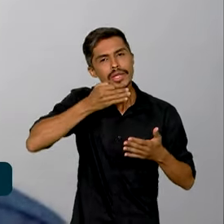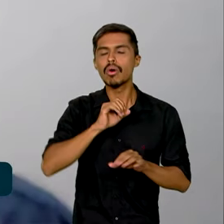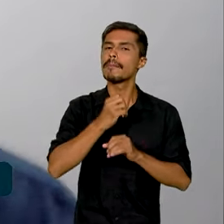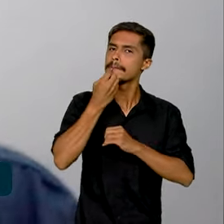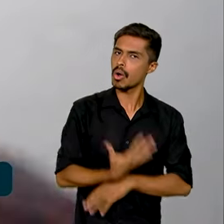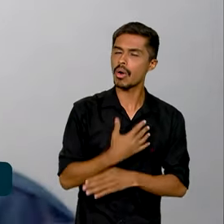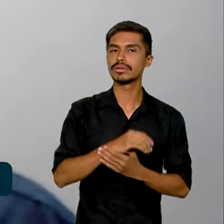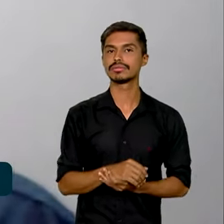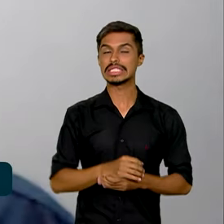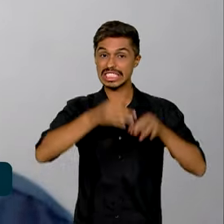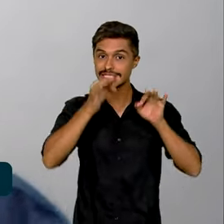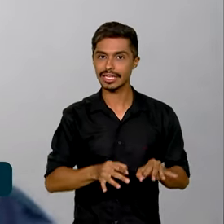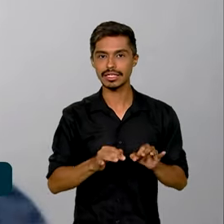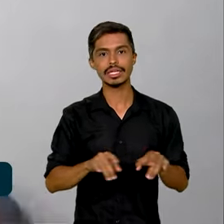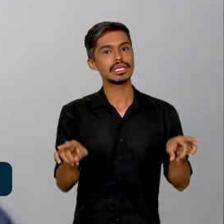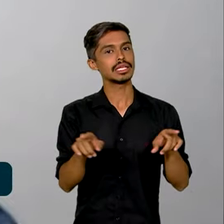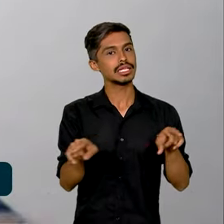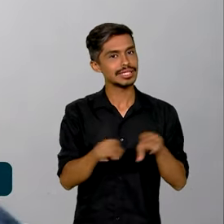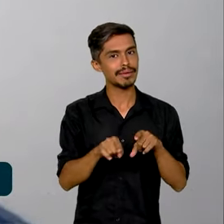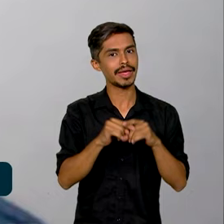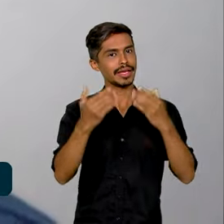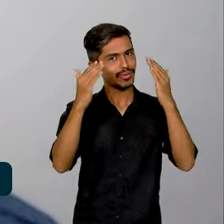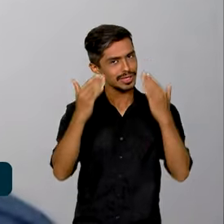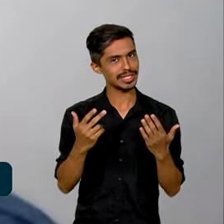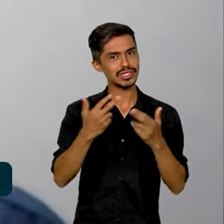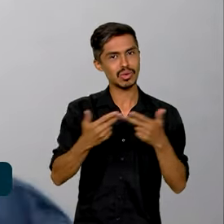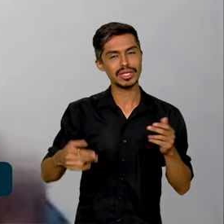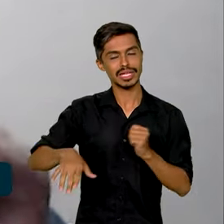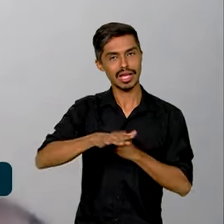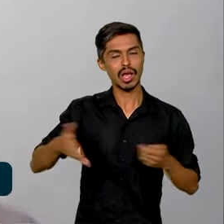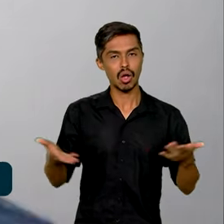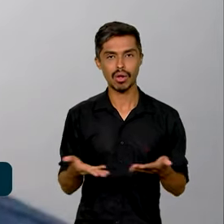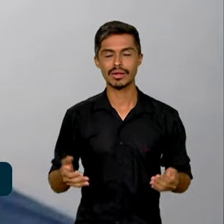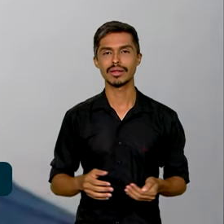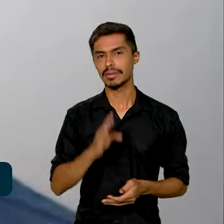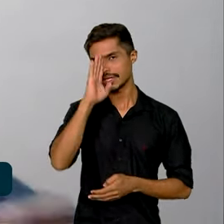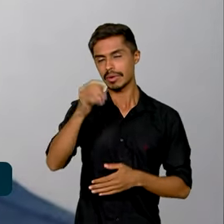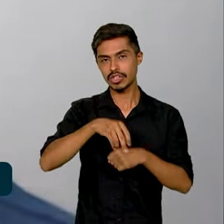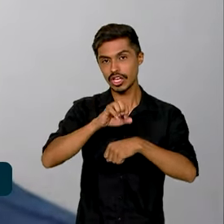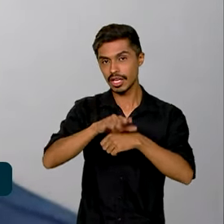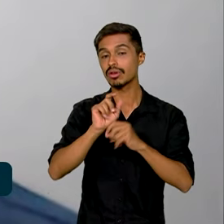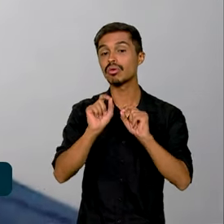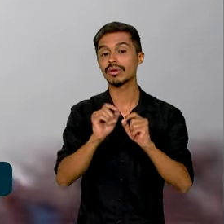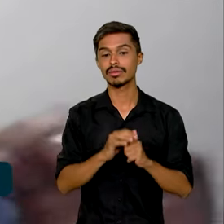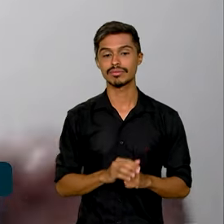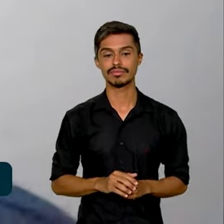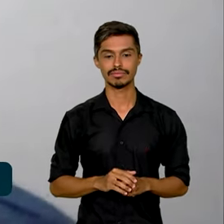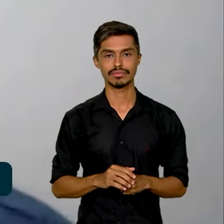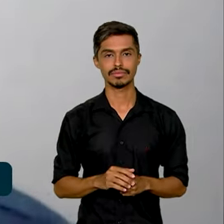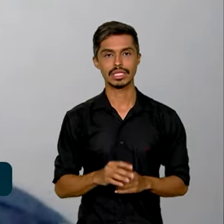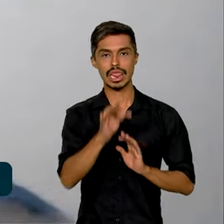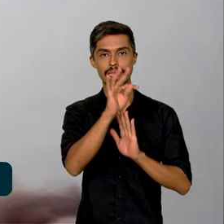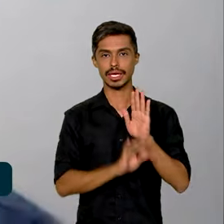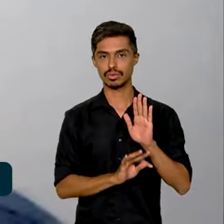fazendo, além de estabelecer as relações com as questões atuais. Principal dica, então. Principal dica.